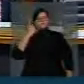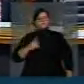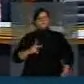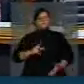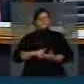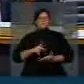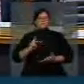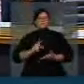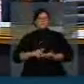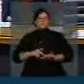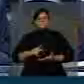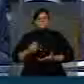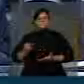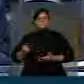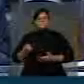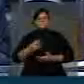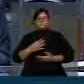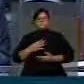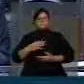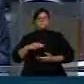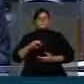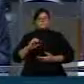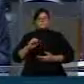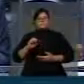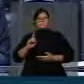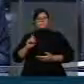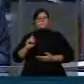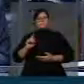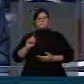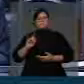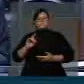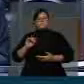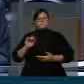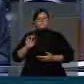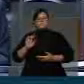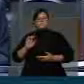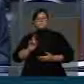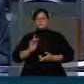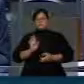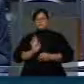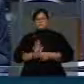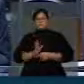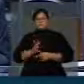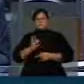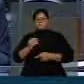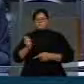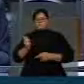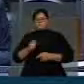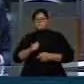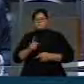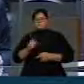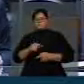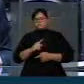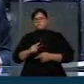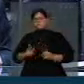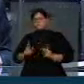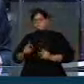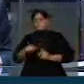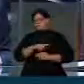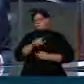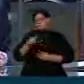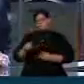Realmente, esta nova modalidade, ela está se mostrando eficiente, e os vetos, como todos veem, não